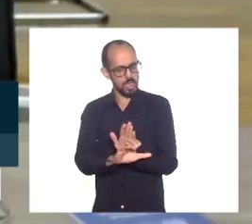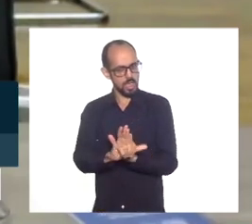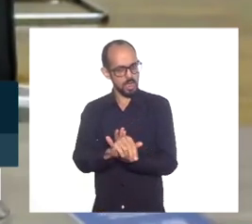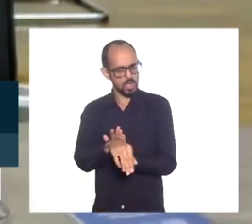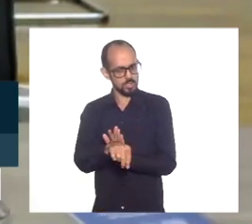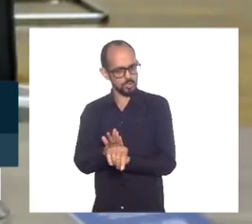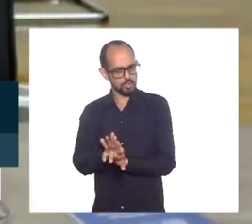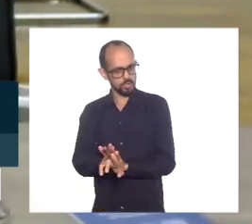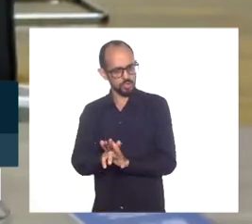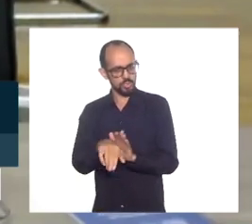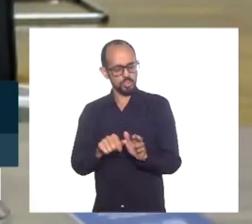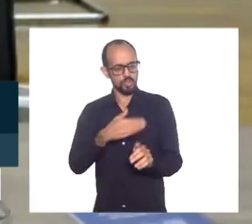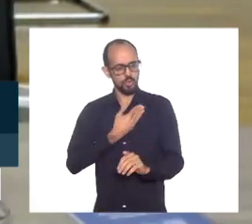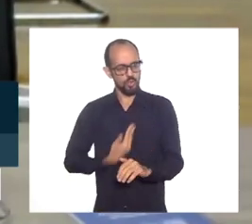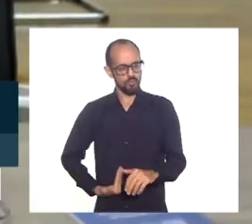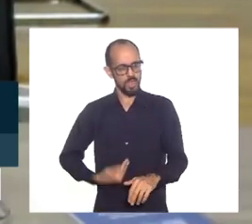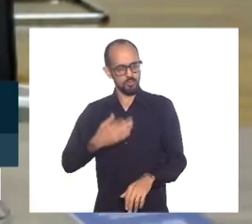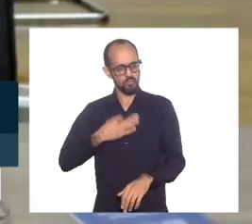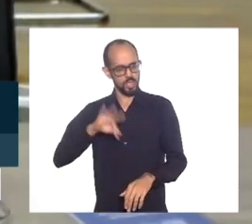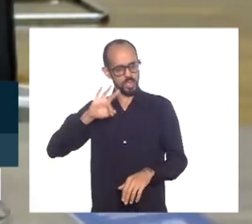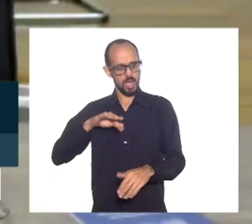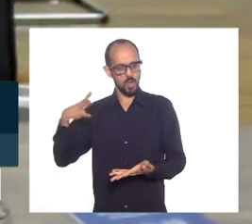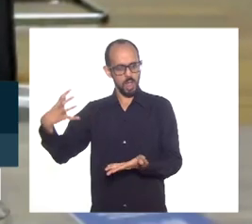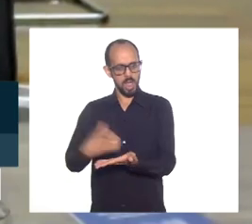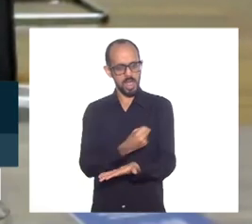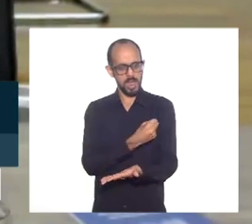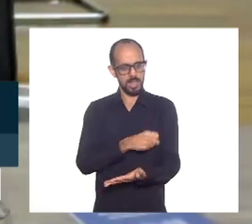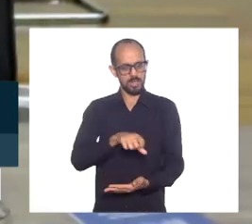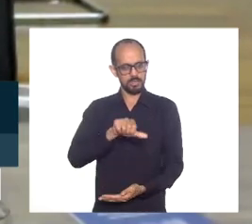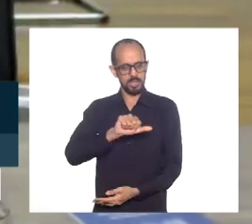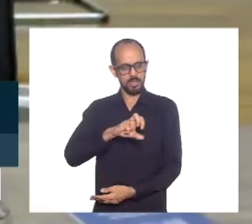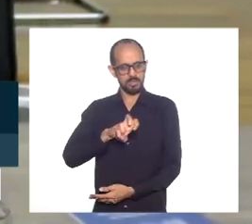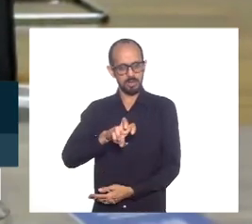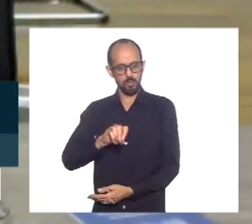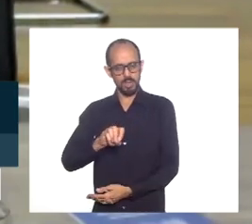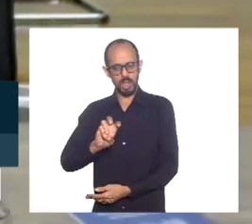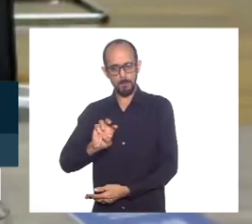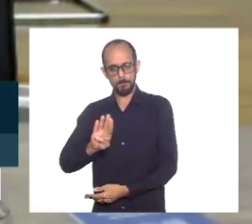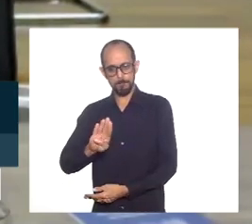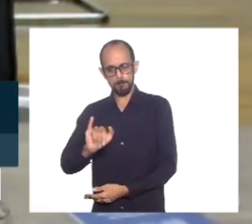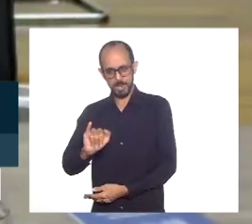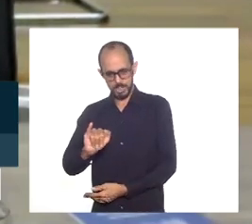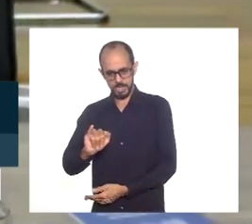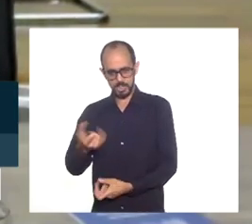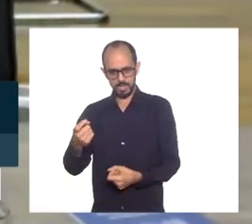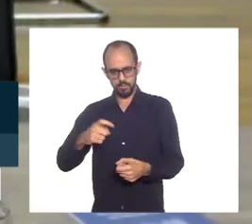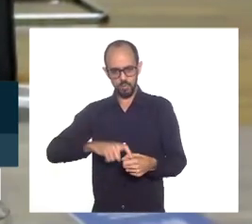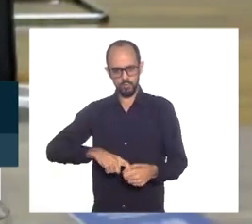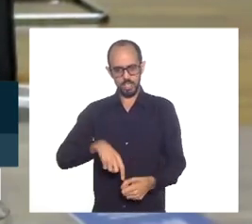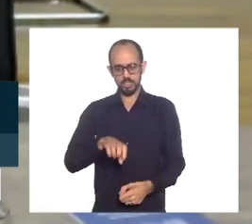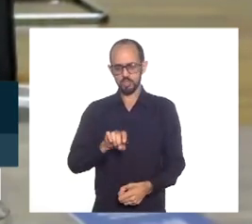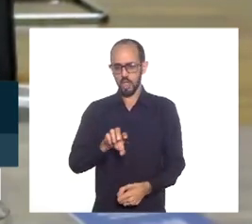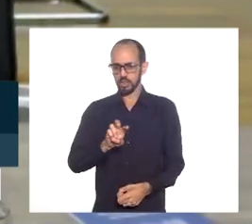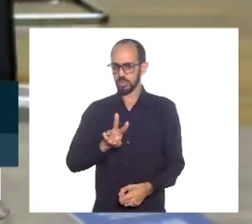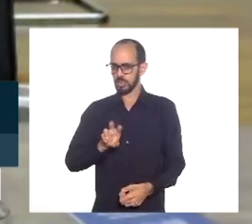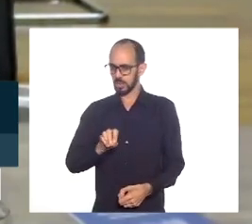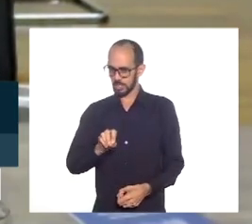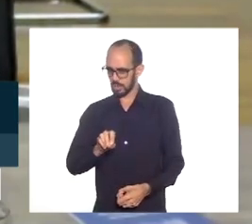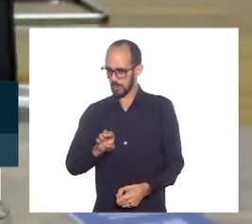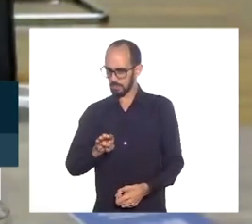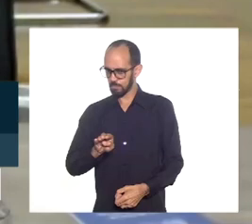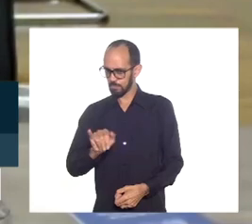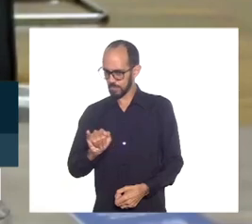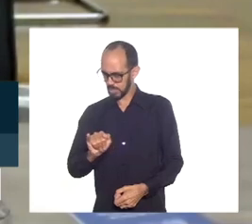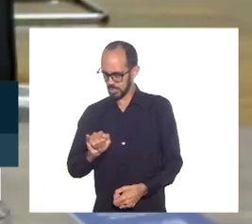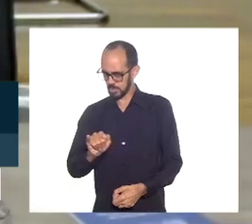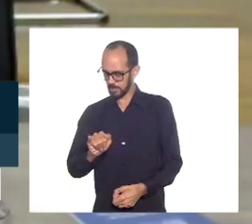fato do governo federal arrecadar cerca de 150 bilhões no Estado do Rio de Janeiro e devolver cerca de 30 e poucos bilhões. Nós não somos